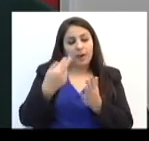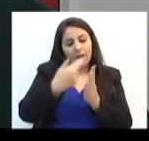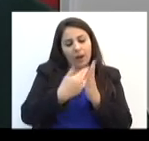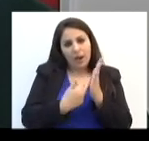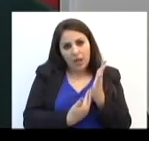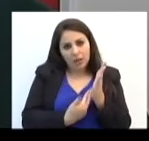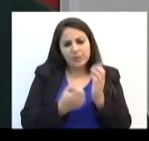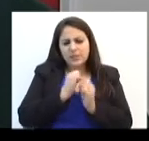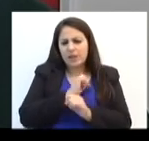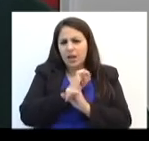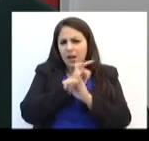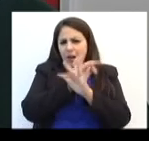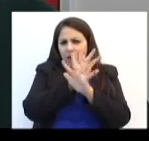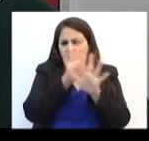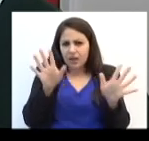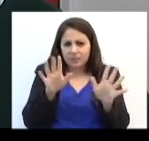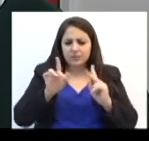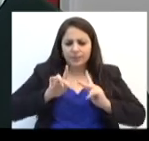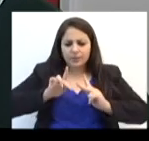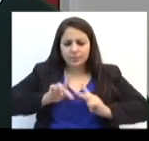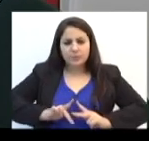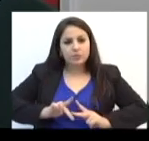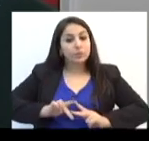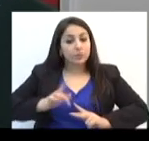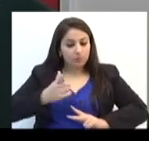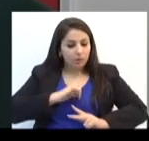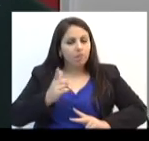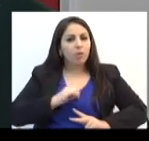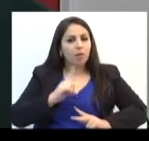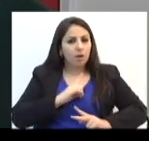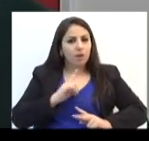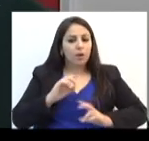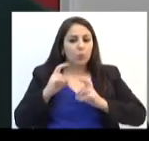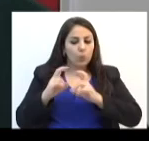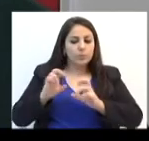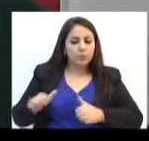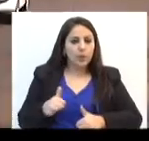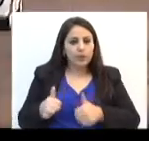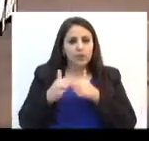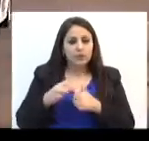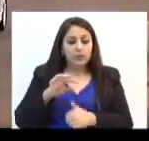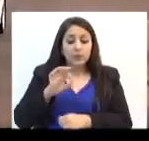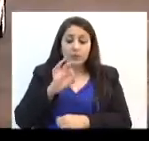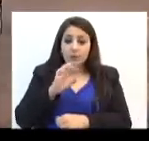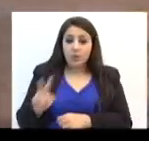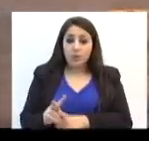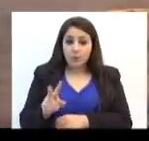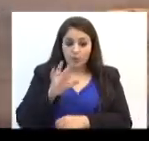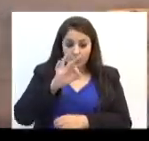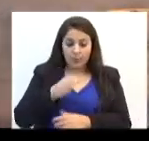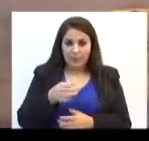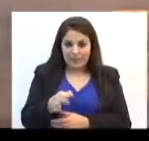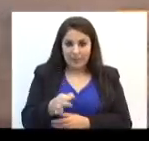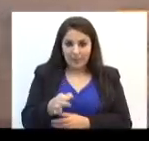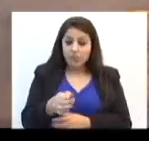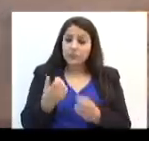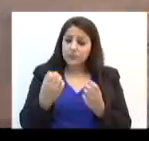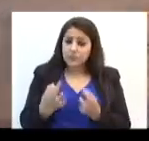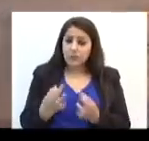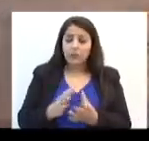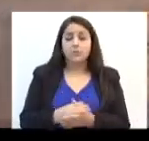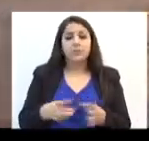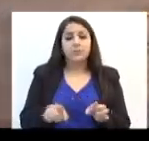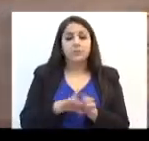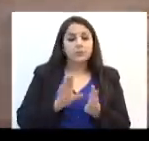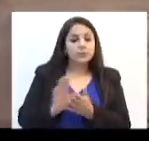claras para que a população tenha transporte de qualidade com preço adequado. Investimentos na Codepas